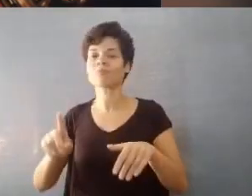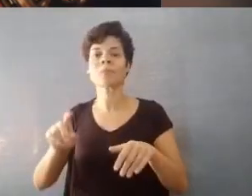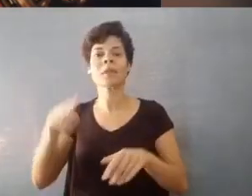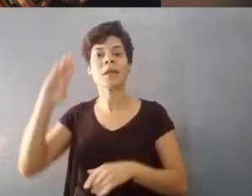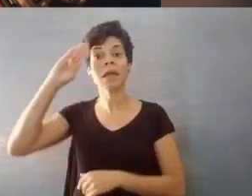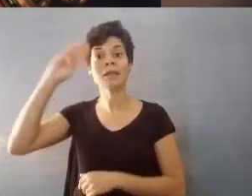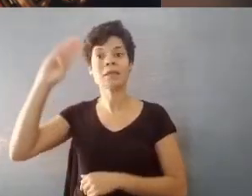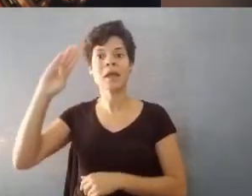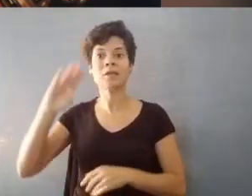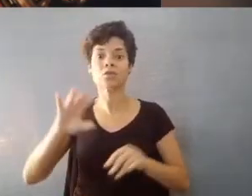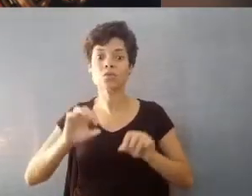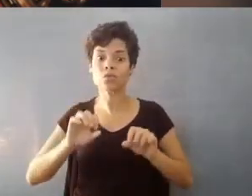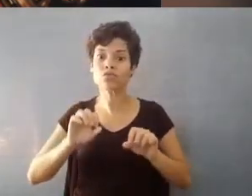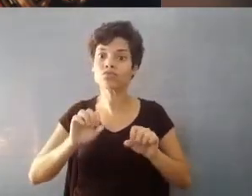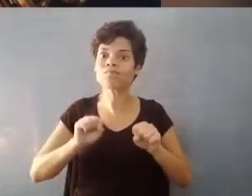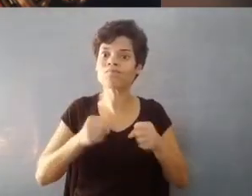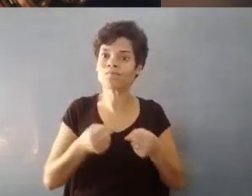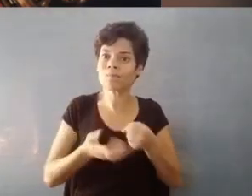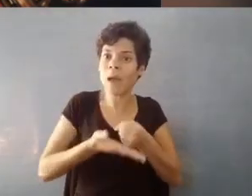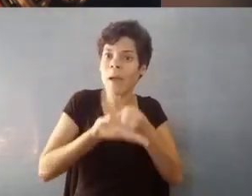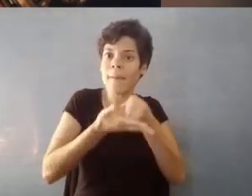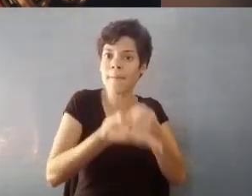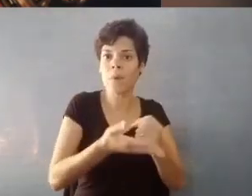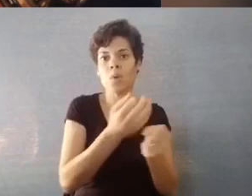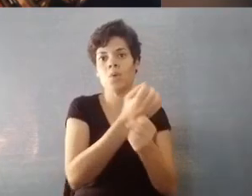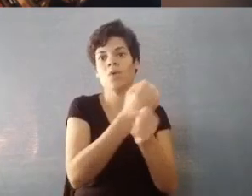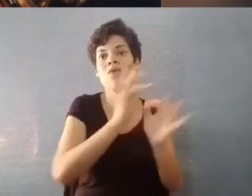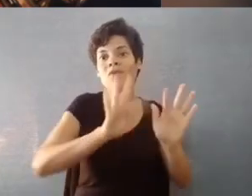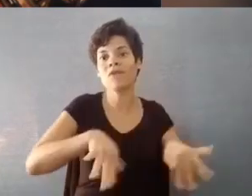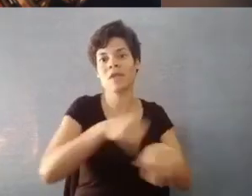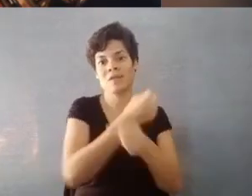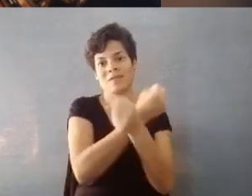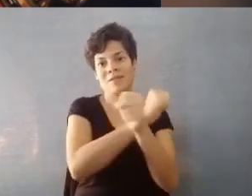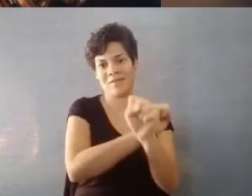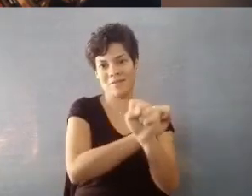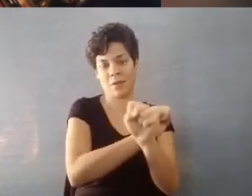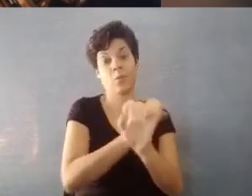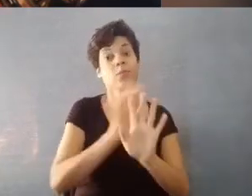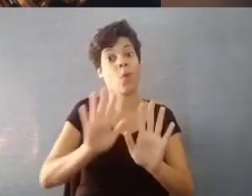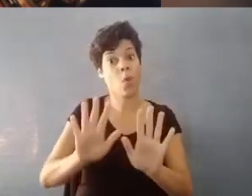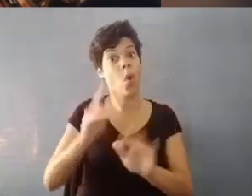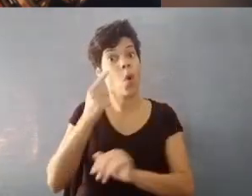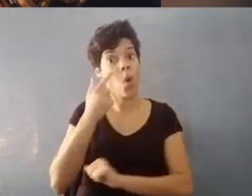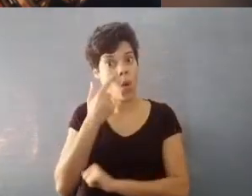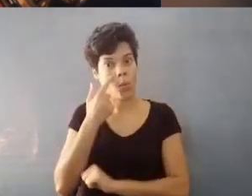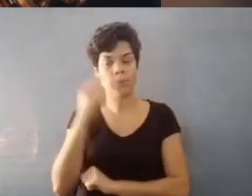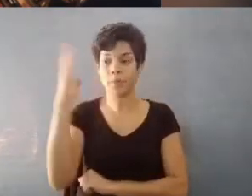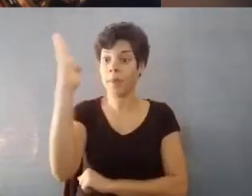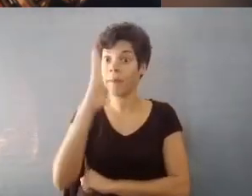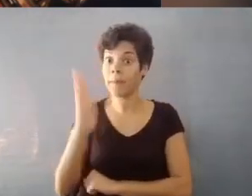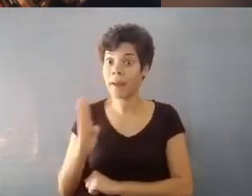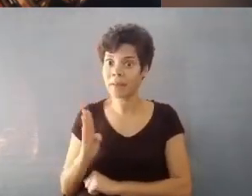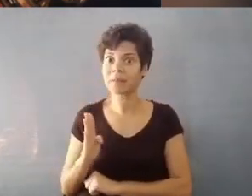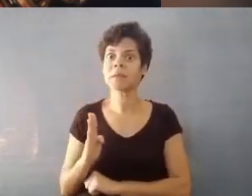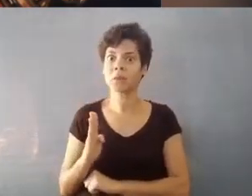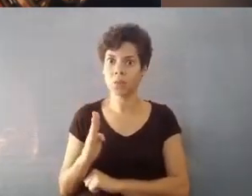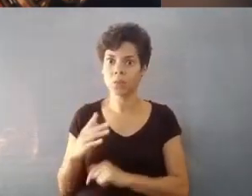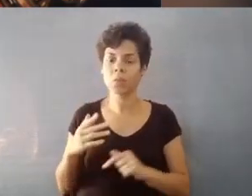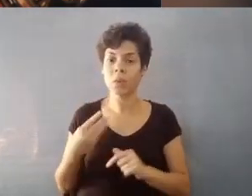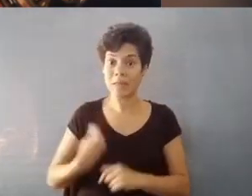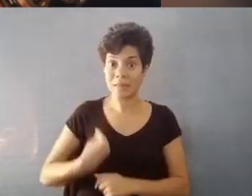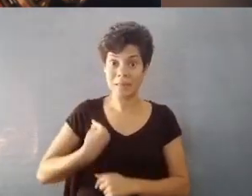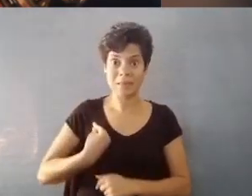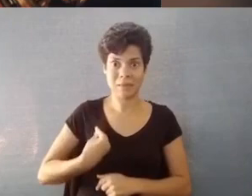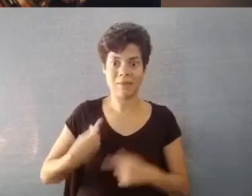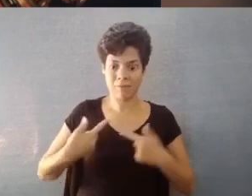Explicando com mais detalhes. O Brasil se envolveu na Guerra do Paraguai. E